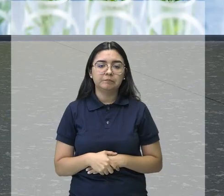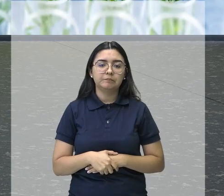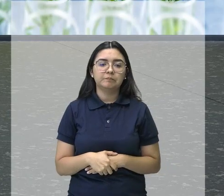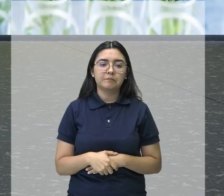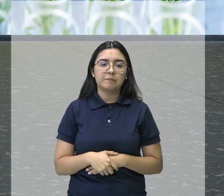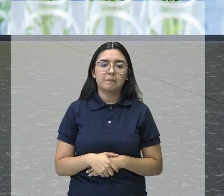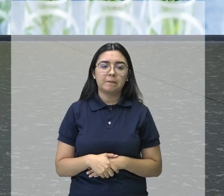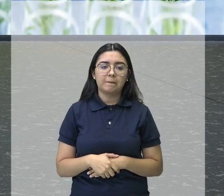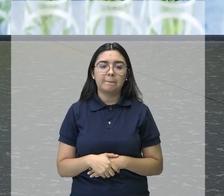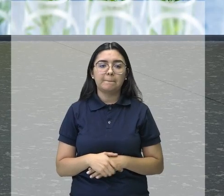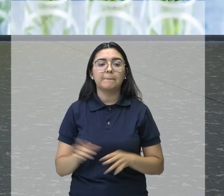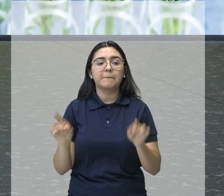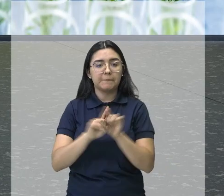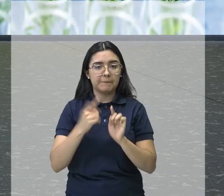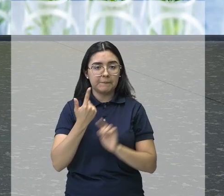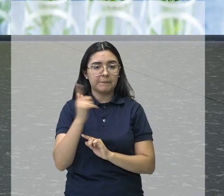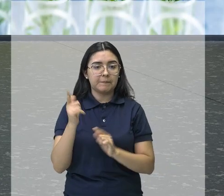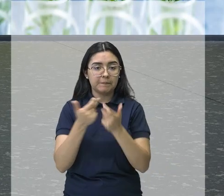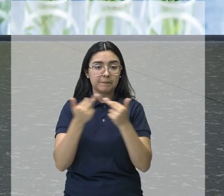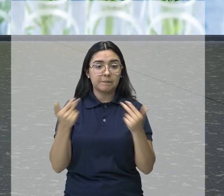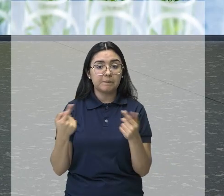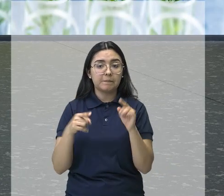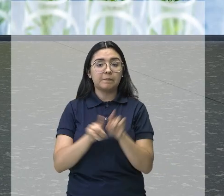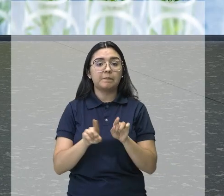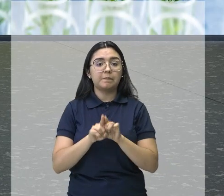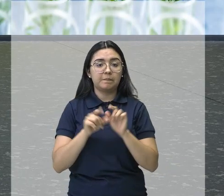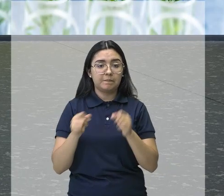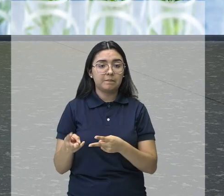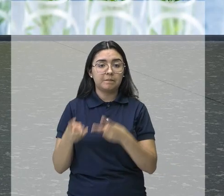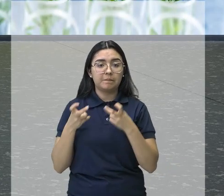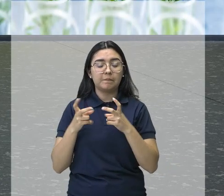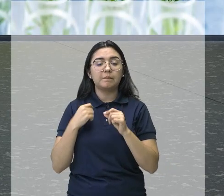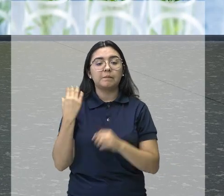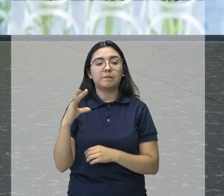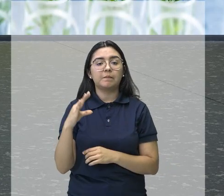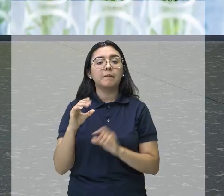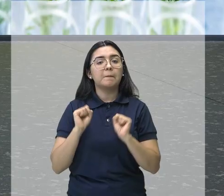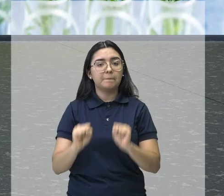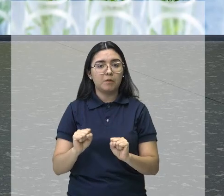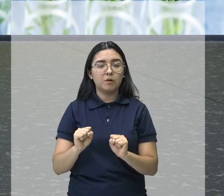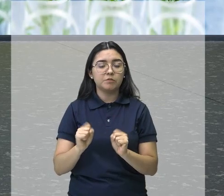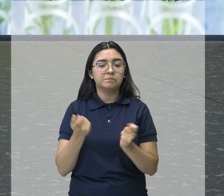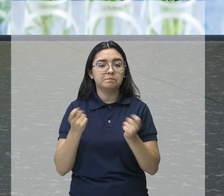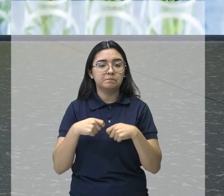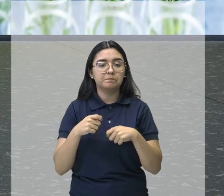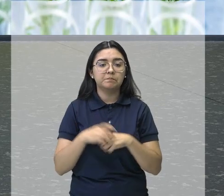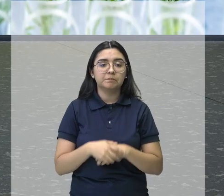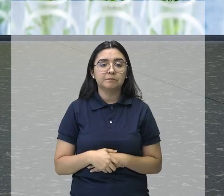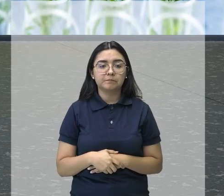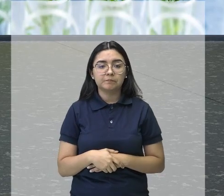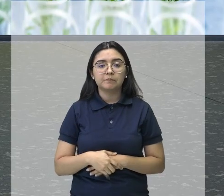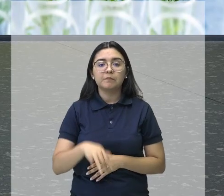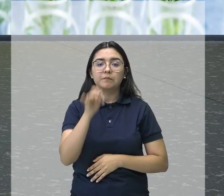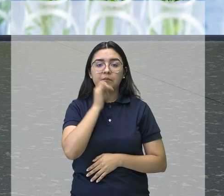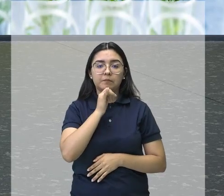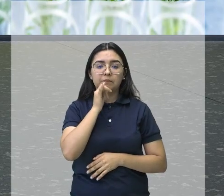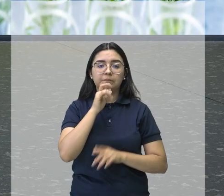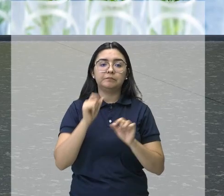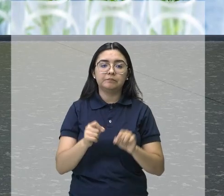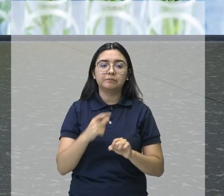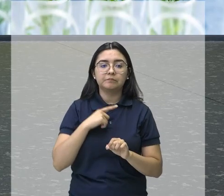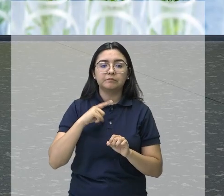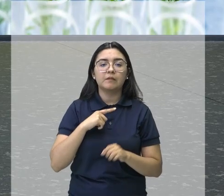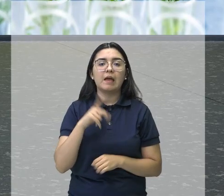nós. Mas tem mais coisa boa aí que o extrativismo científico pode trazer para nós. Por exemplo, a amostragem